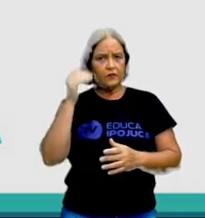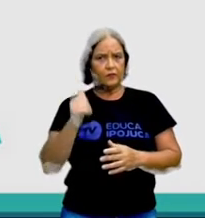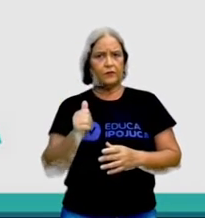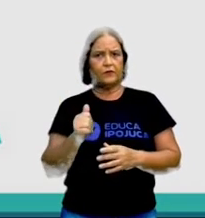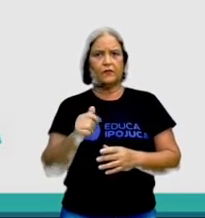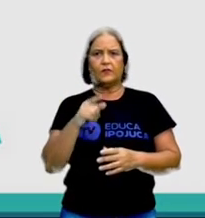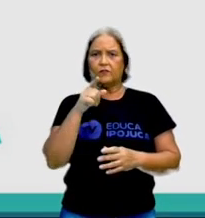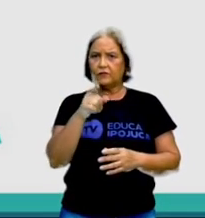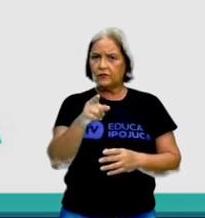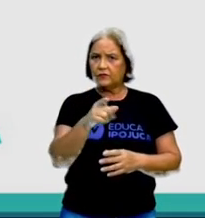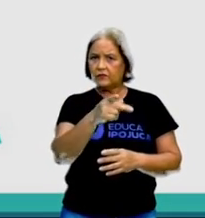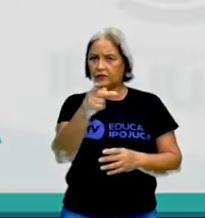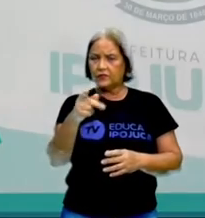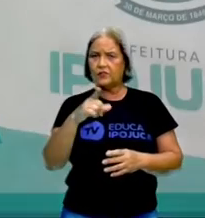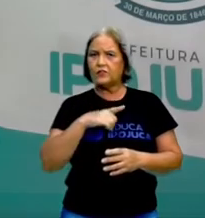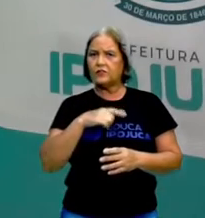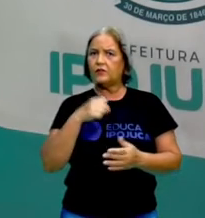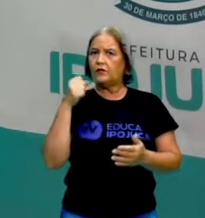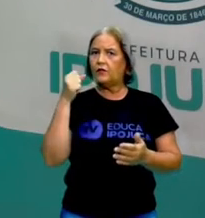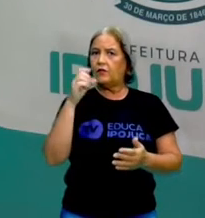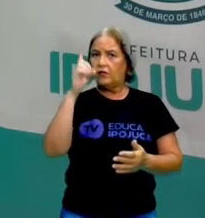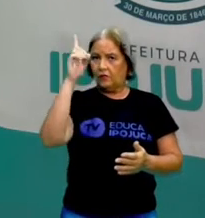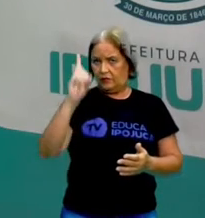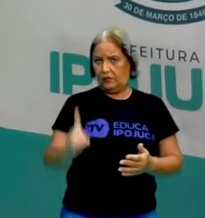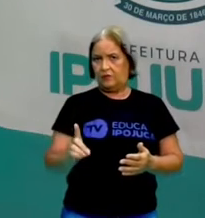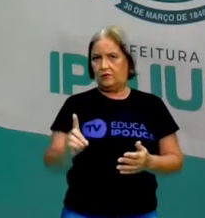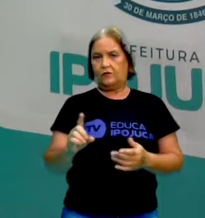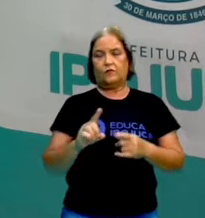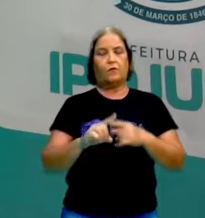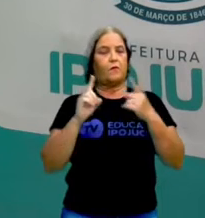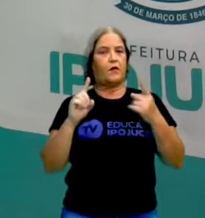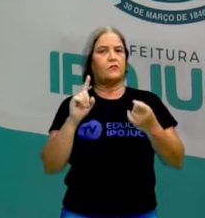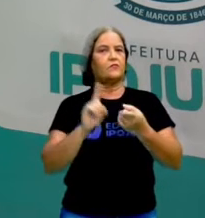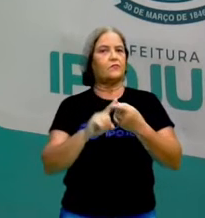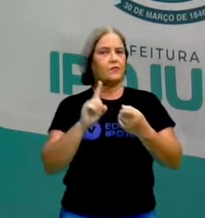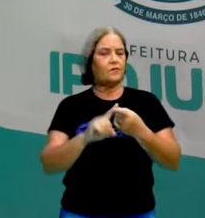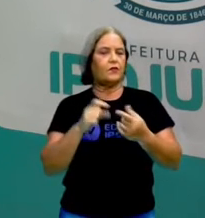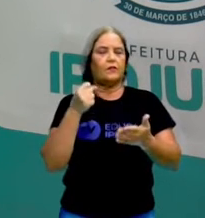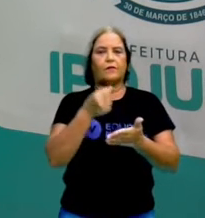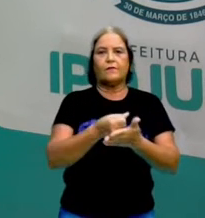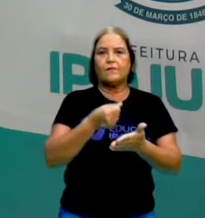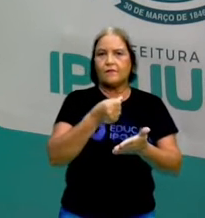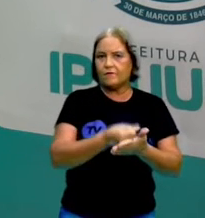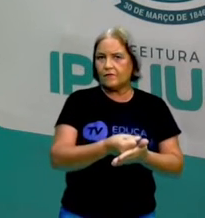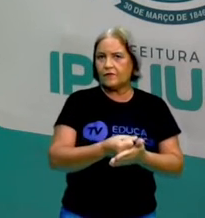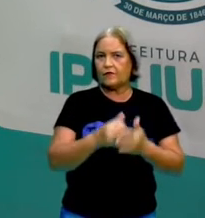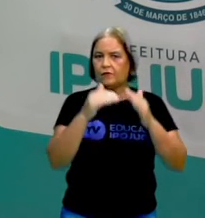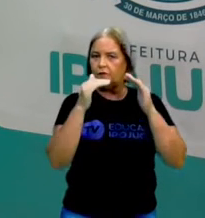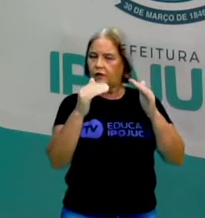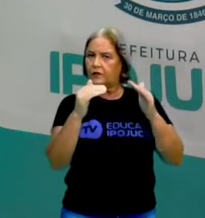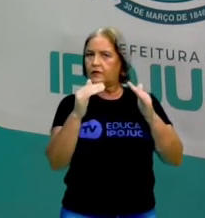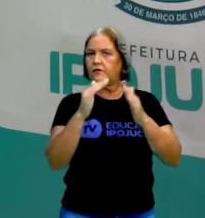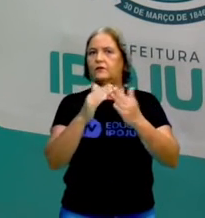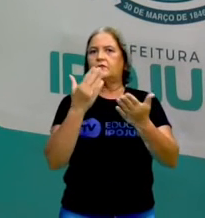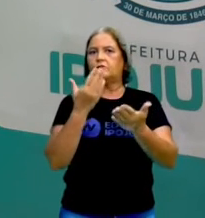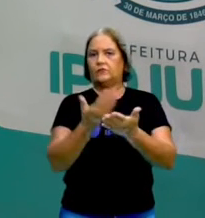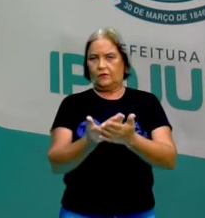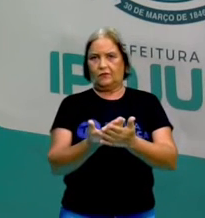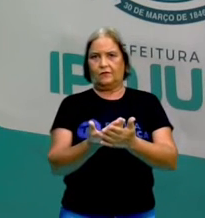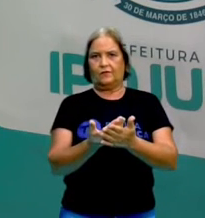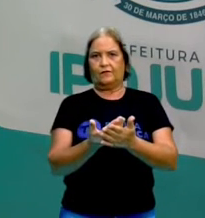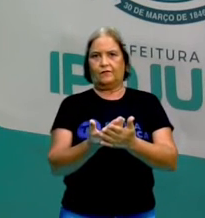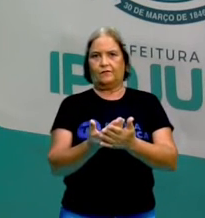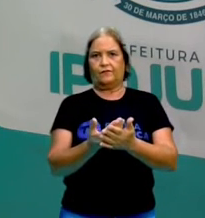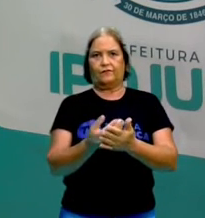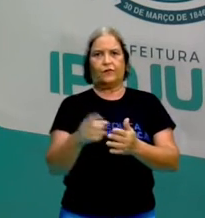crianças, que vocês têm direitos, mas também vocês têm deveres a cumprir na escola? Não? Então hoje nós